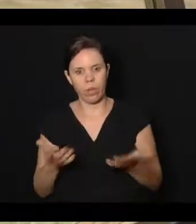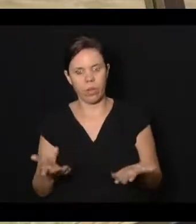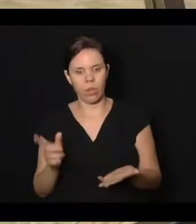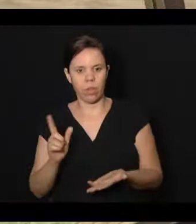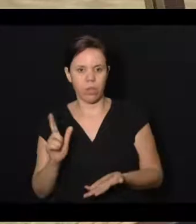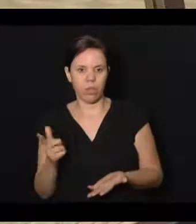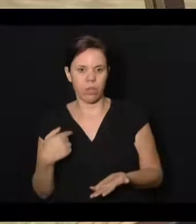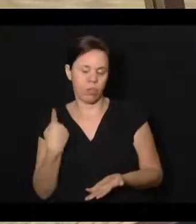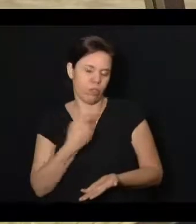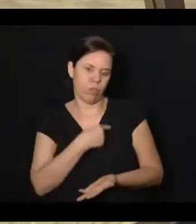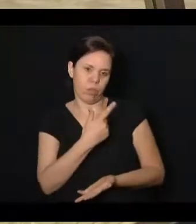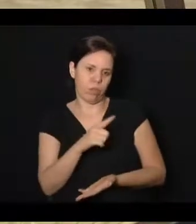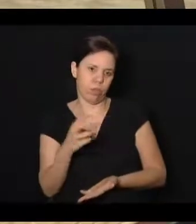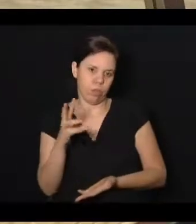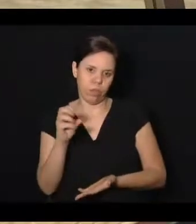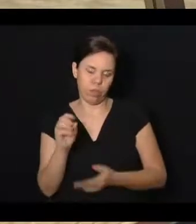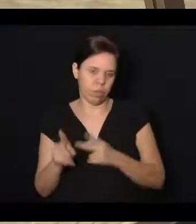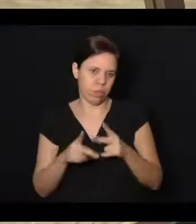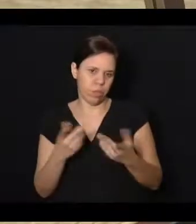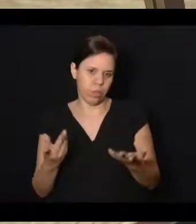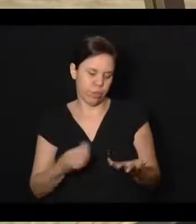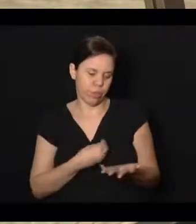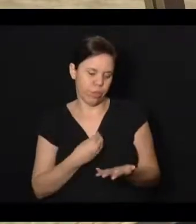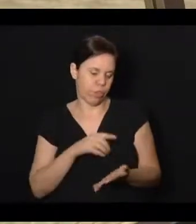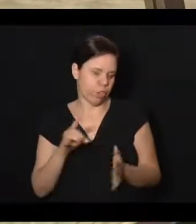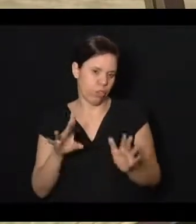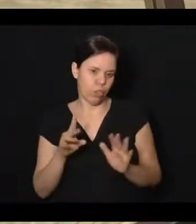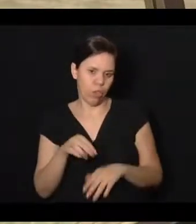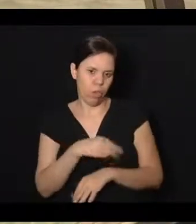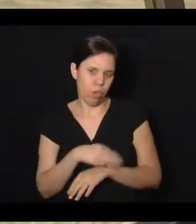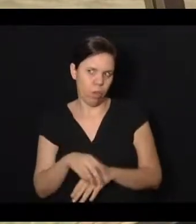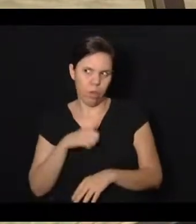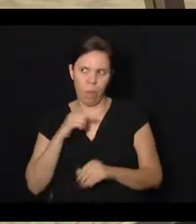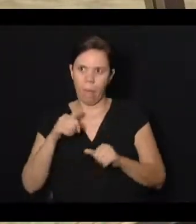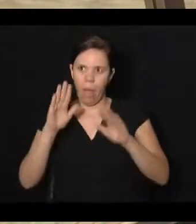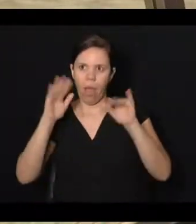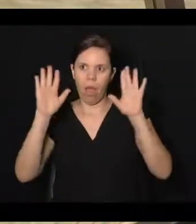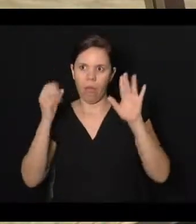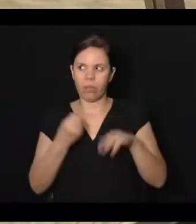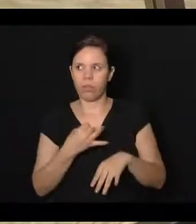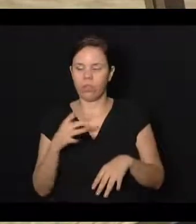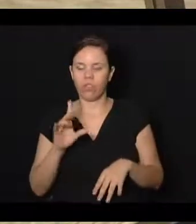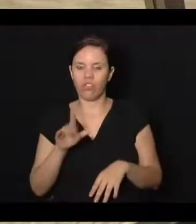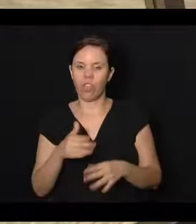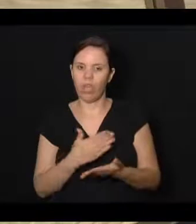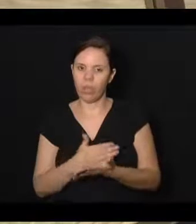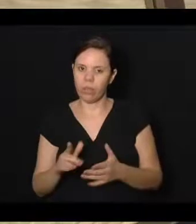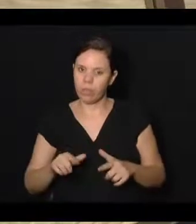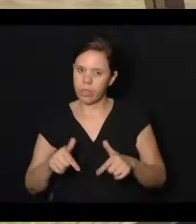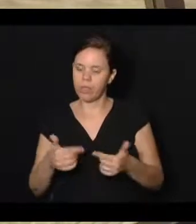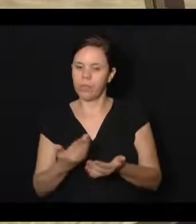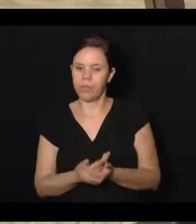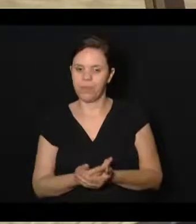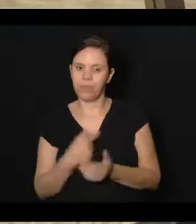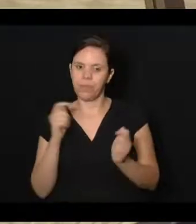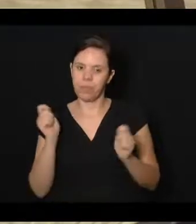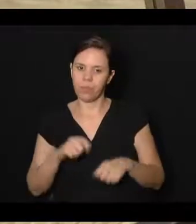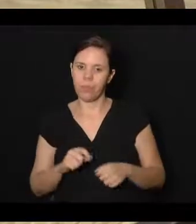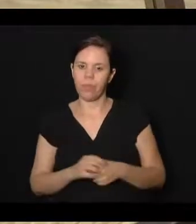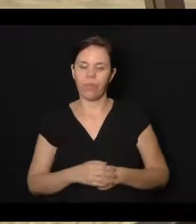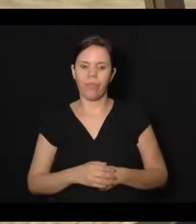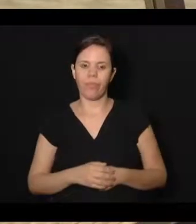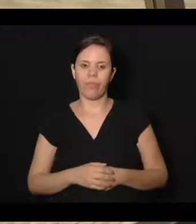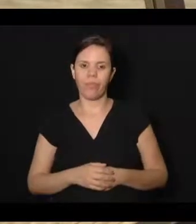mesmo tempo 30 pessoas vivendo em situação de rua nós temos muito mais mas isso já é um início para que a gente possa